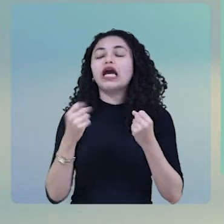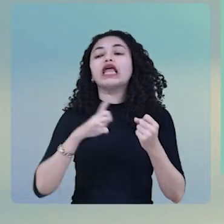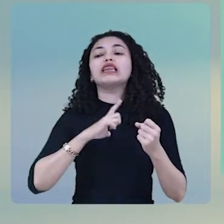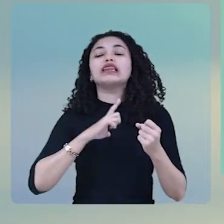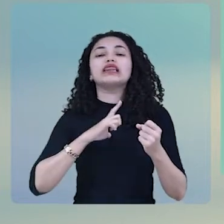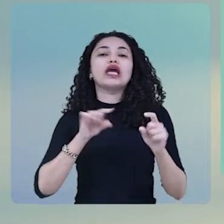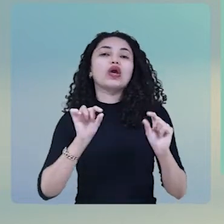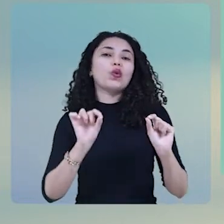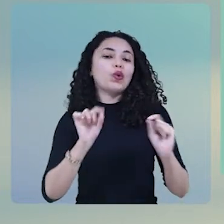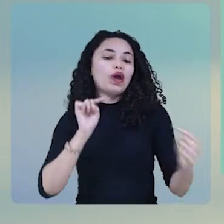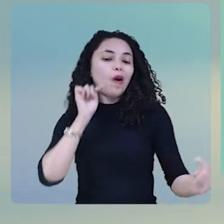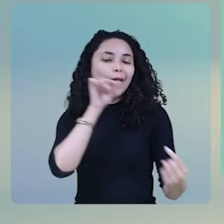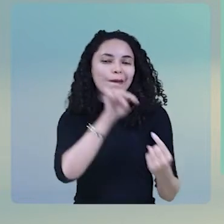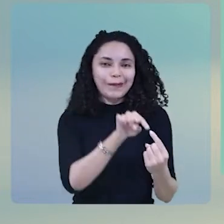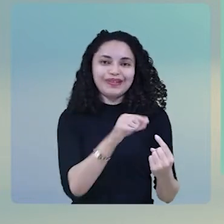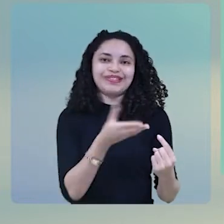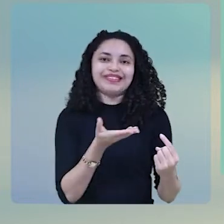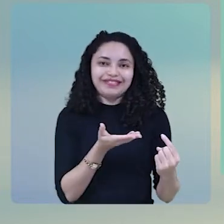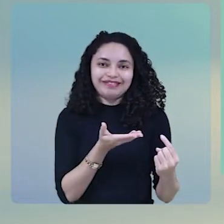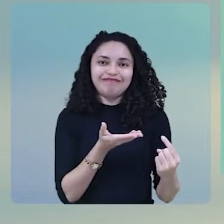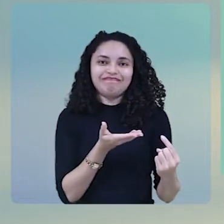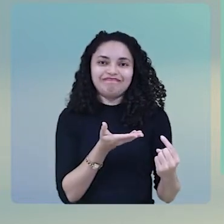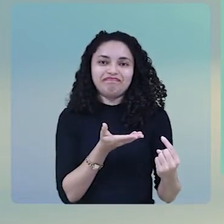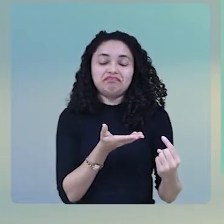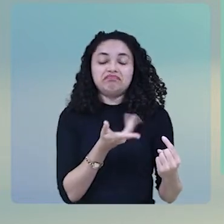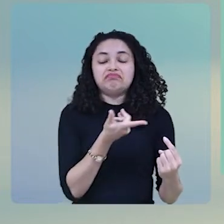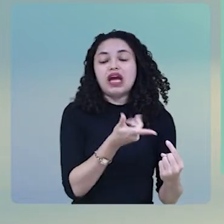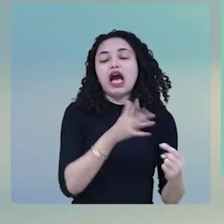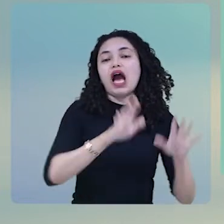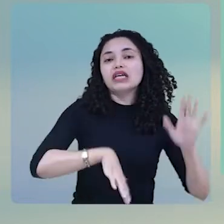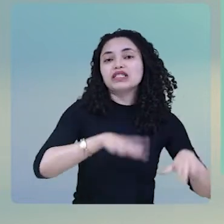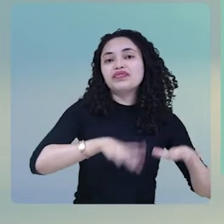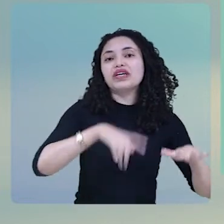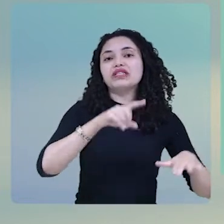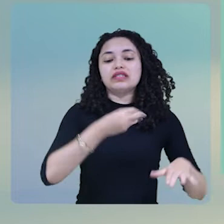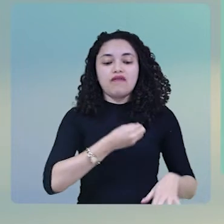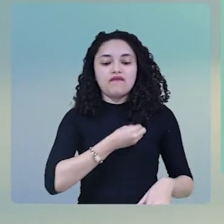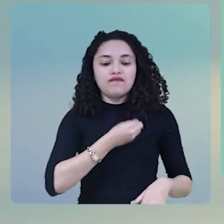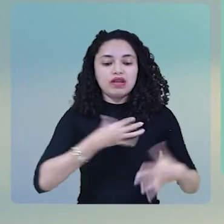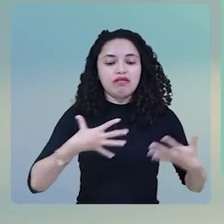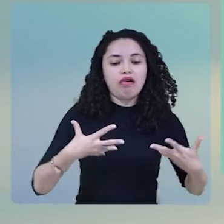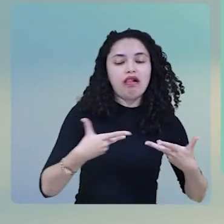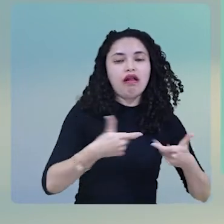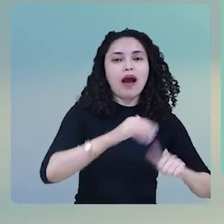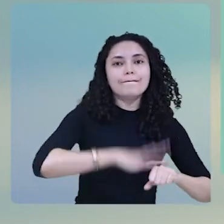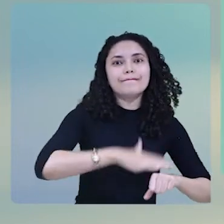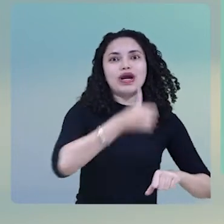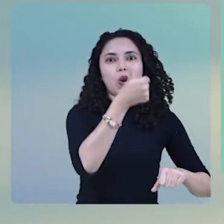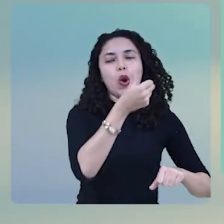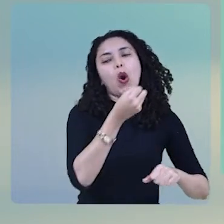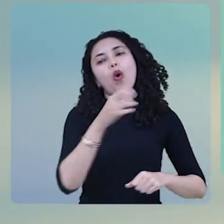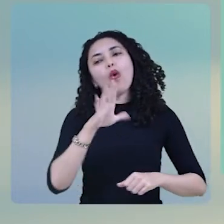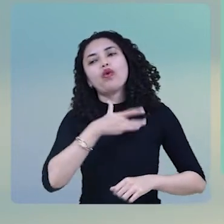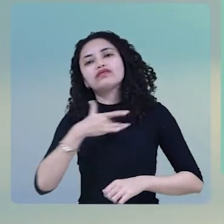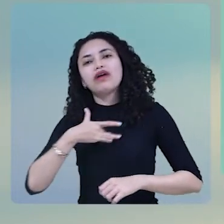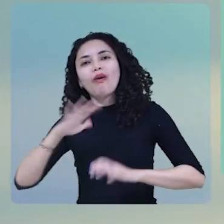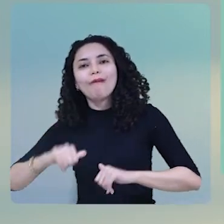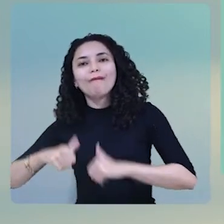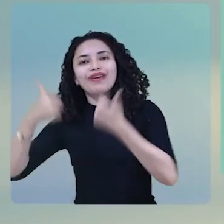determinado objetivo, seja de qualidade de vida, seja de saúde, tá